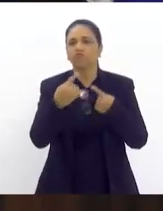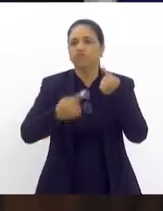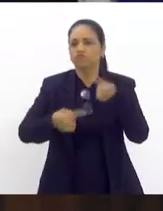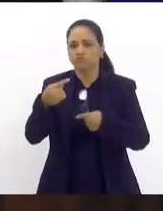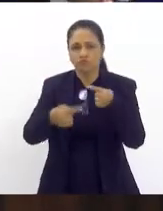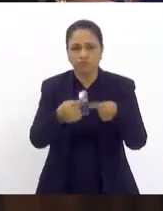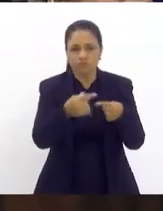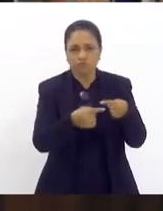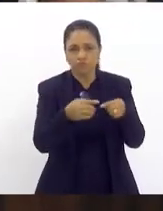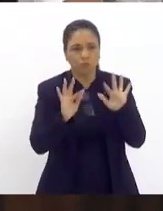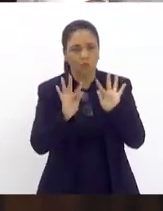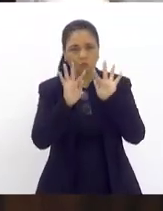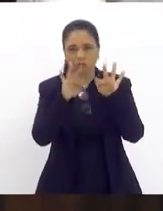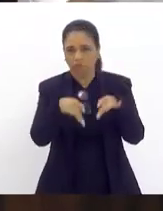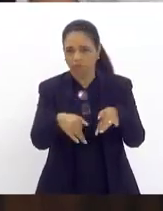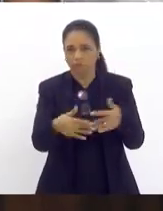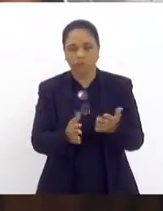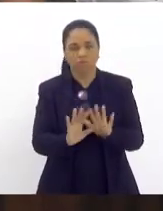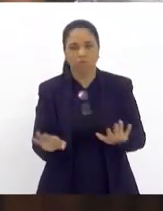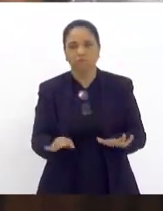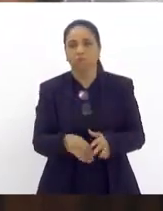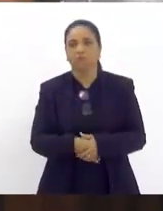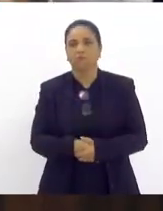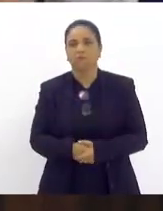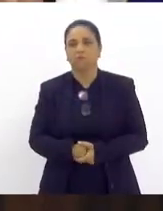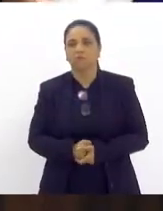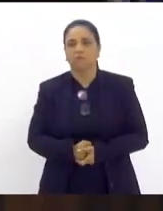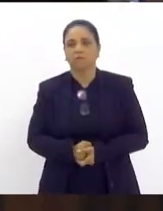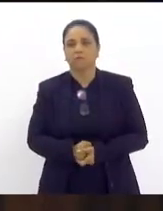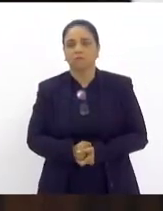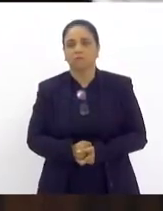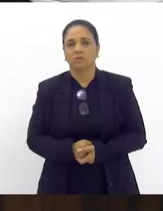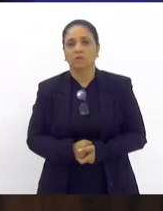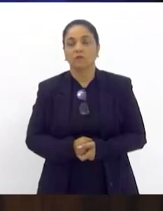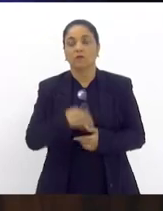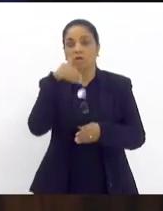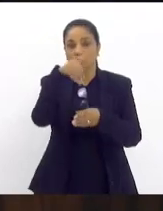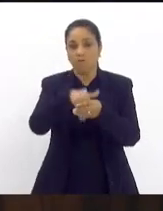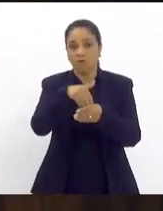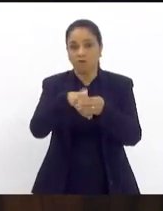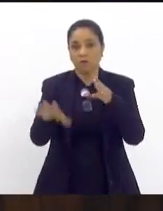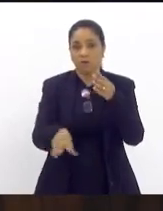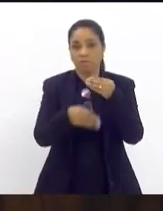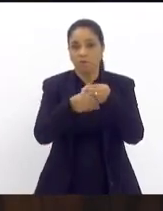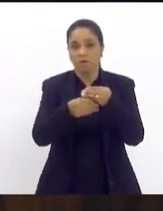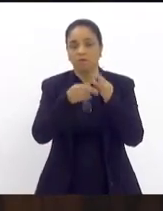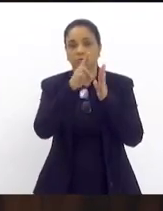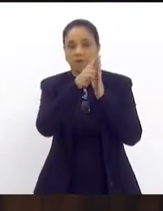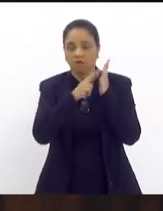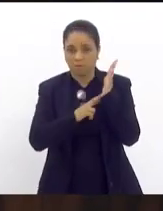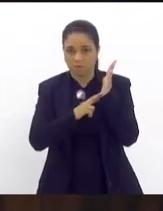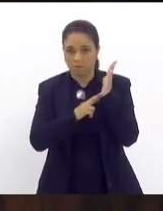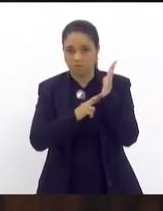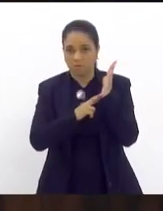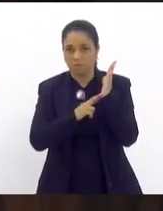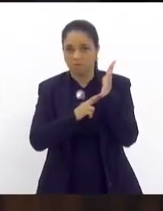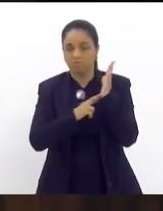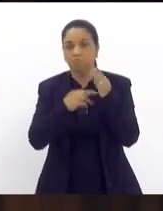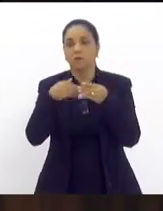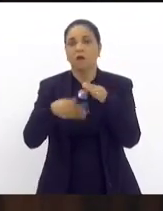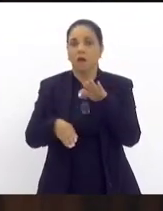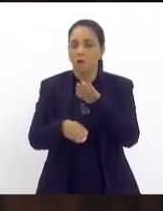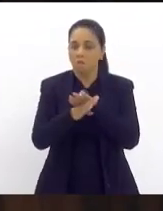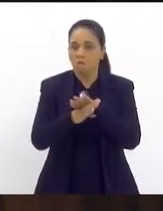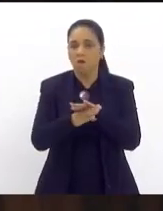Quem Queira discutir encerrada discussão em votação a emenda de redação o senhor disse que